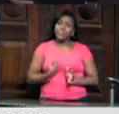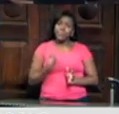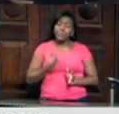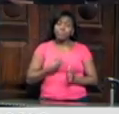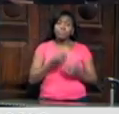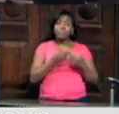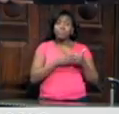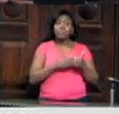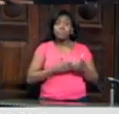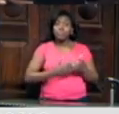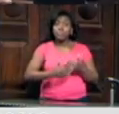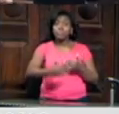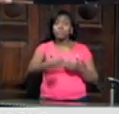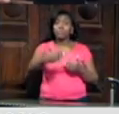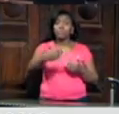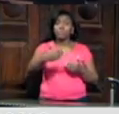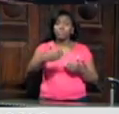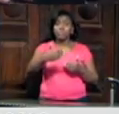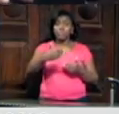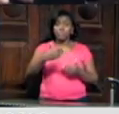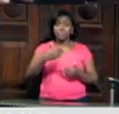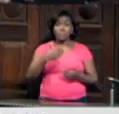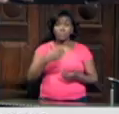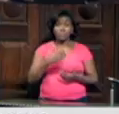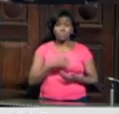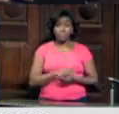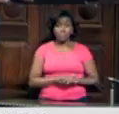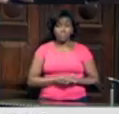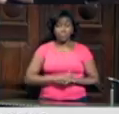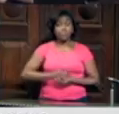dela, a nossa poeta Leda